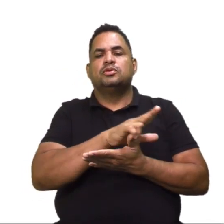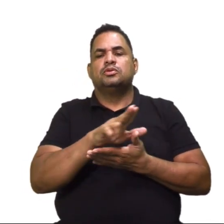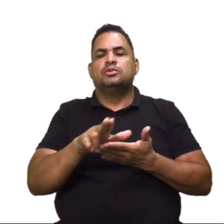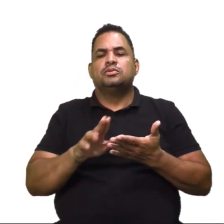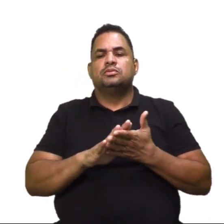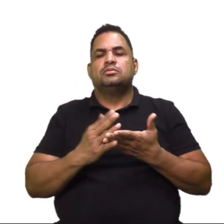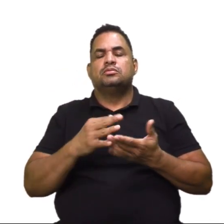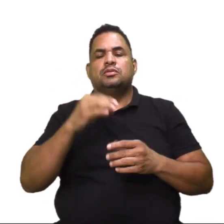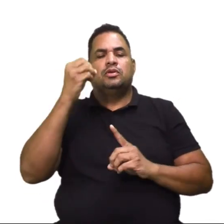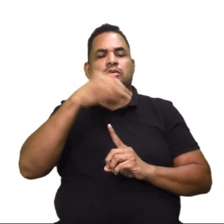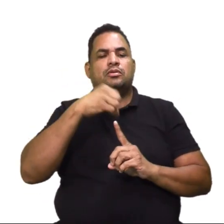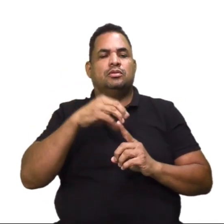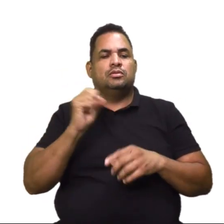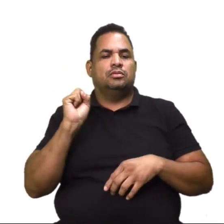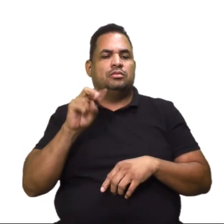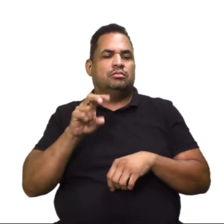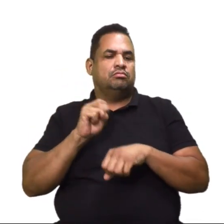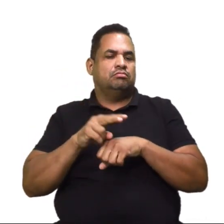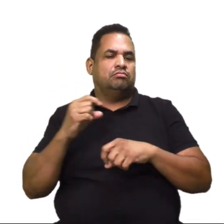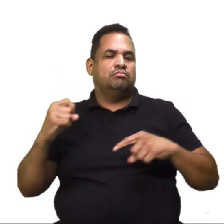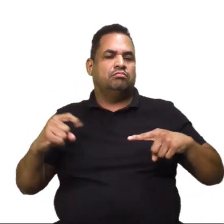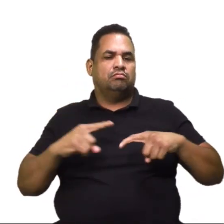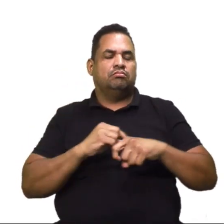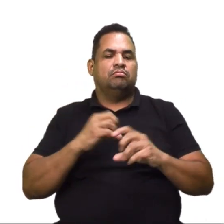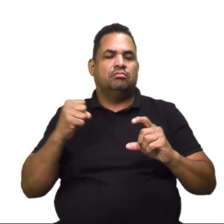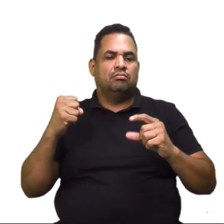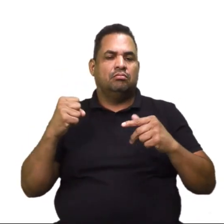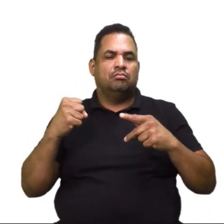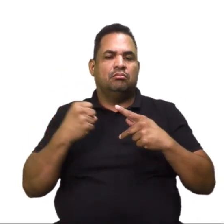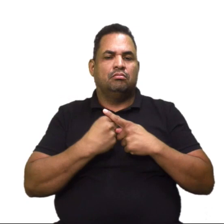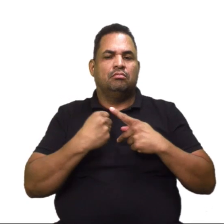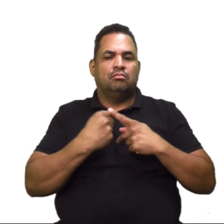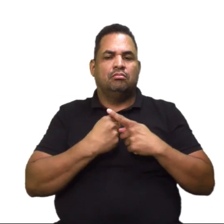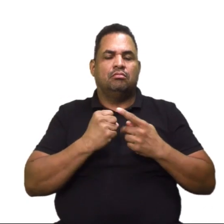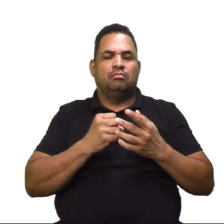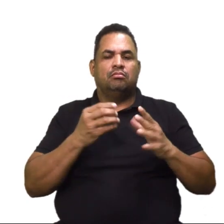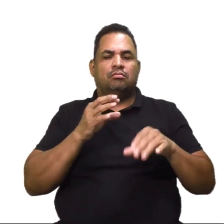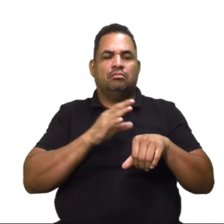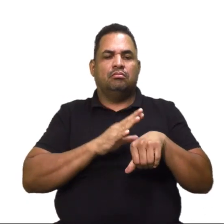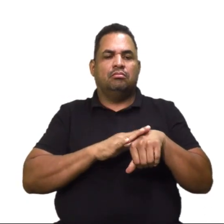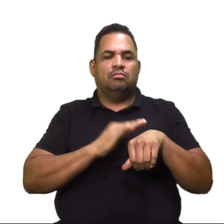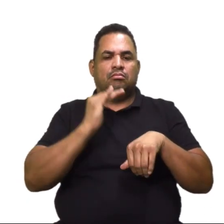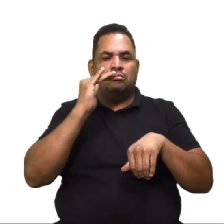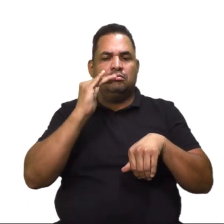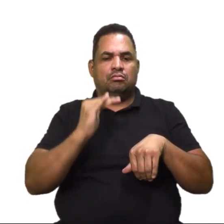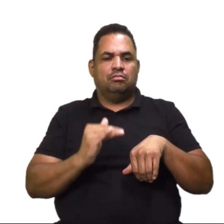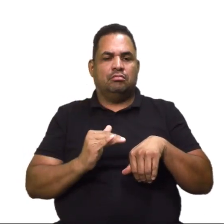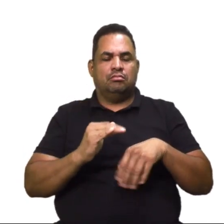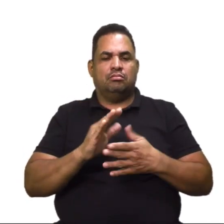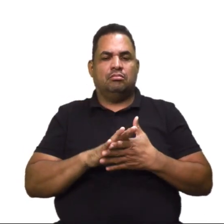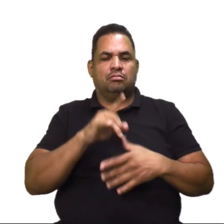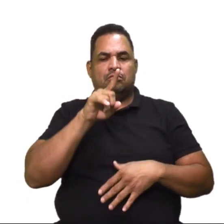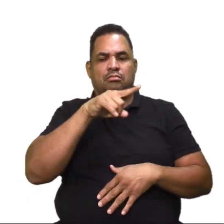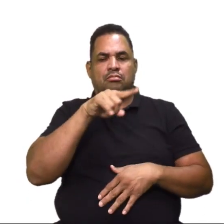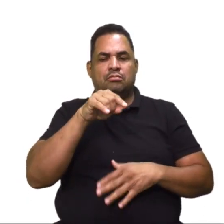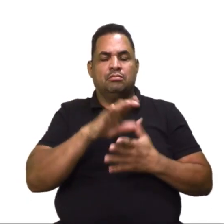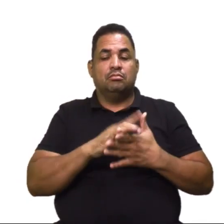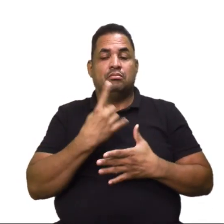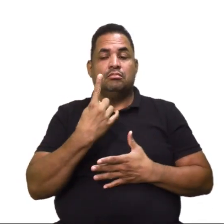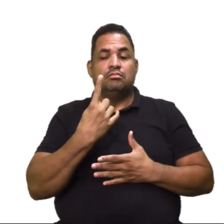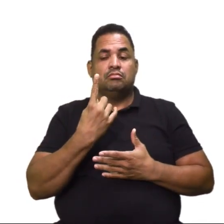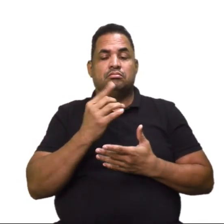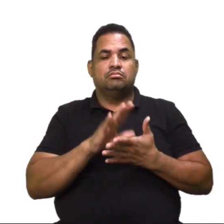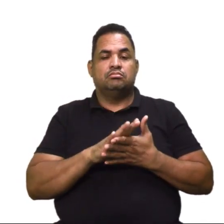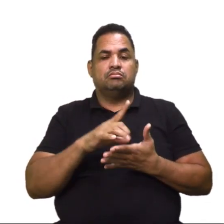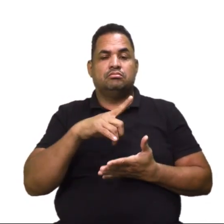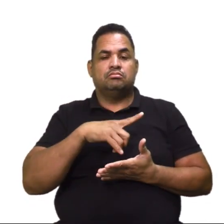como fungos, vírus, bactérias e protozoários. Entre as doenças abaixo, você vai marcar a única causada